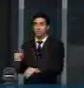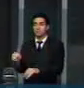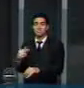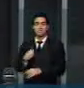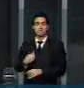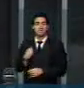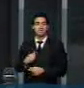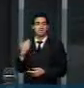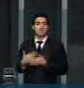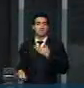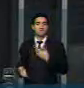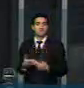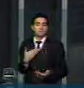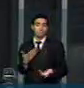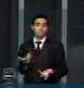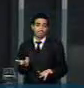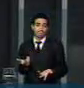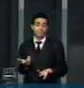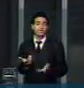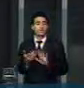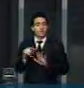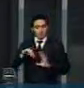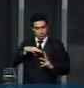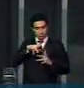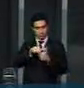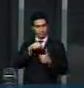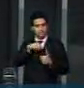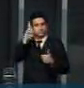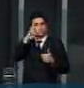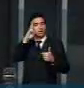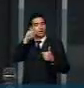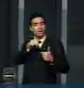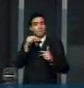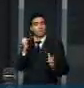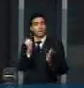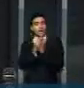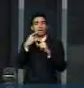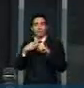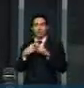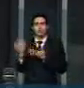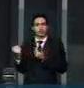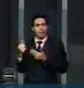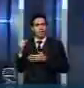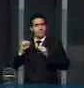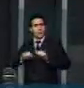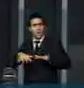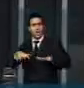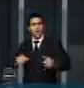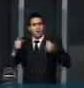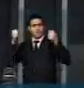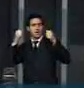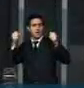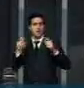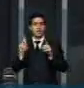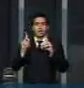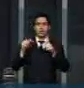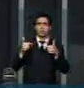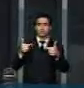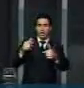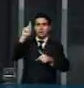A história da humanidade é marcada por jovens que tinham o hábito de lutar pelos seus direitos, mas